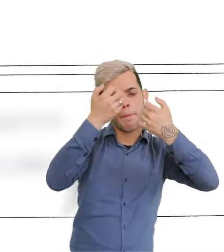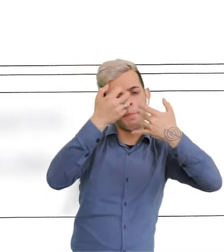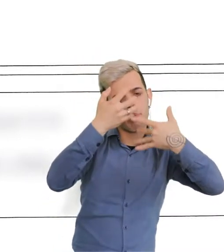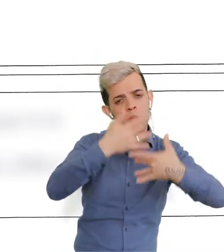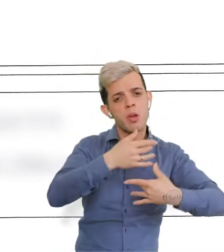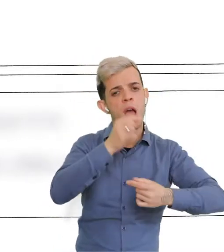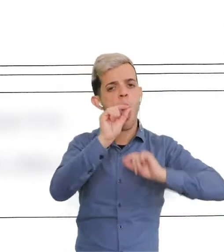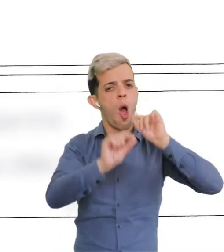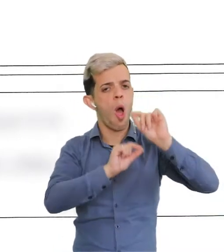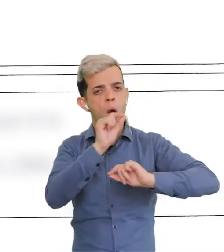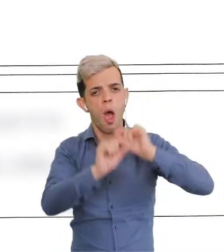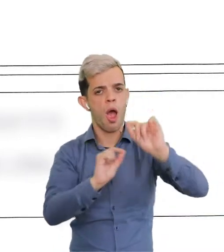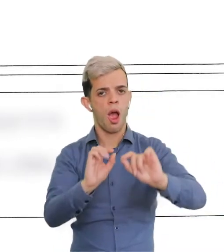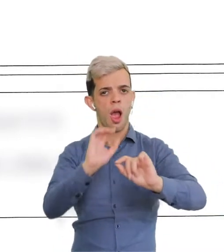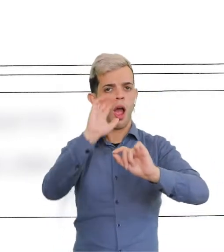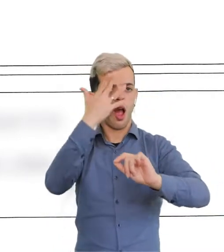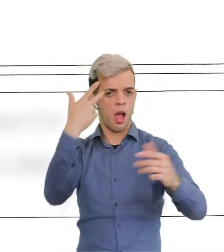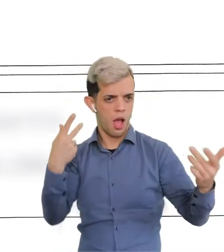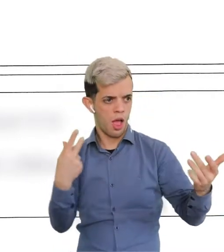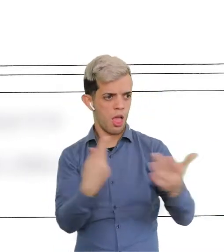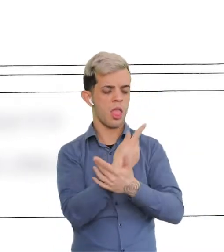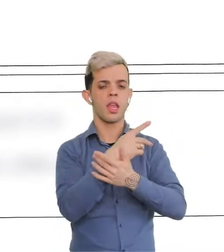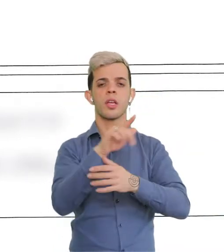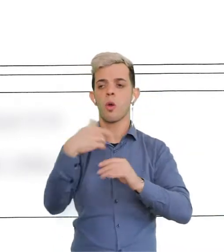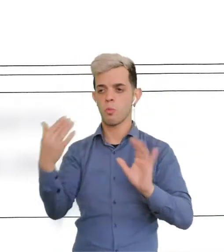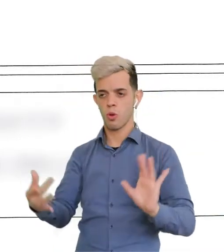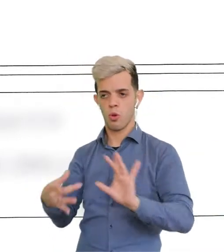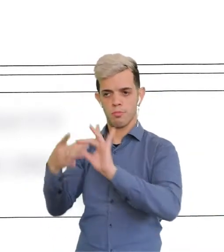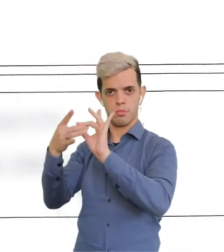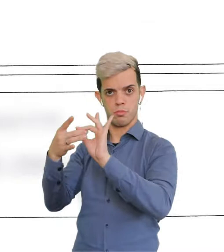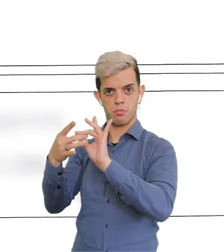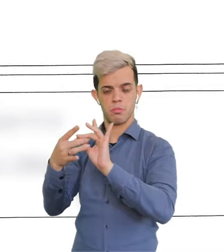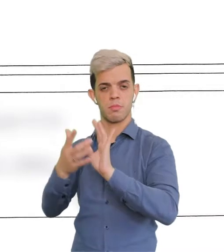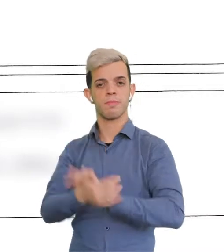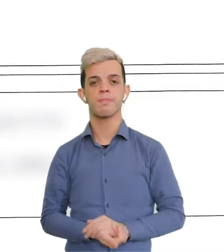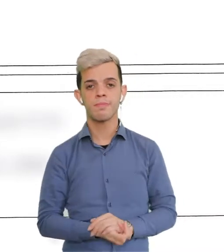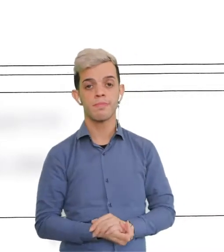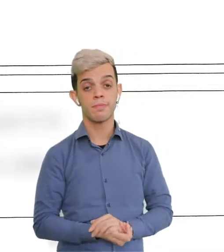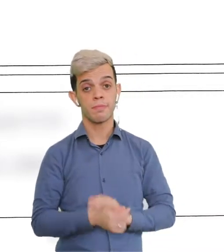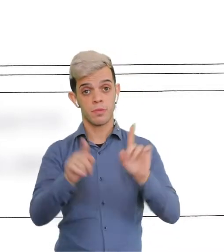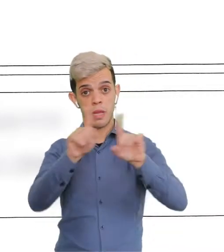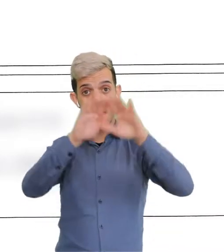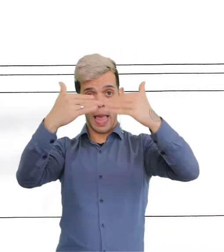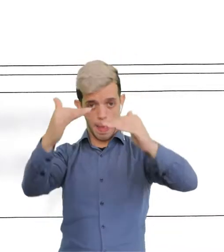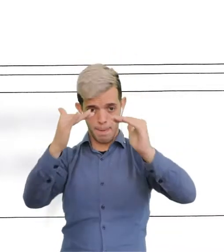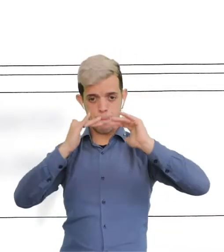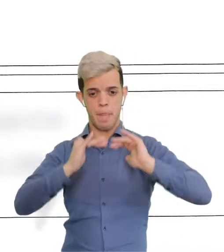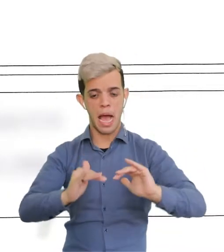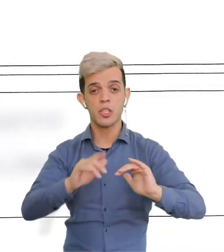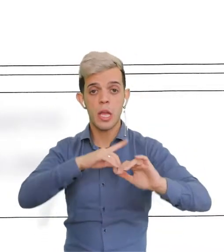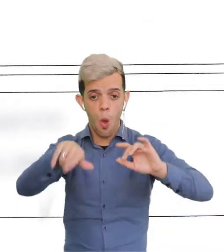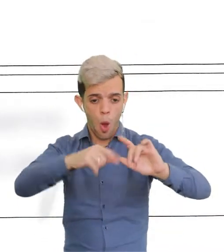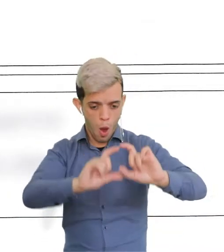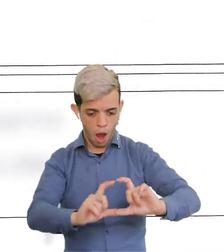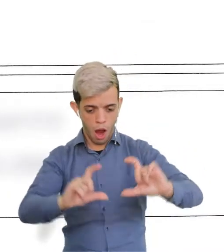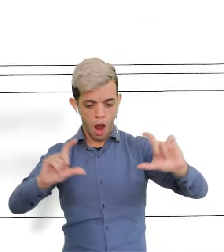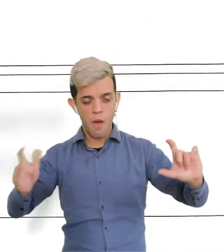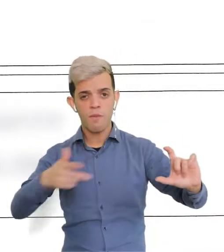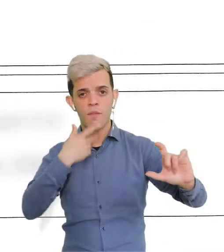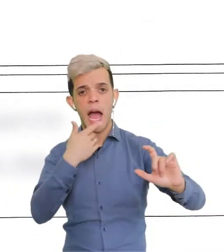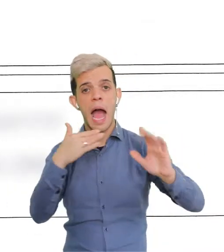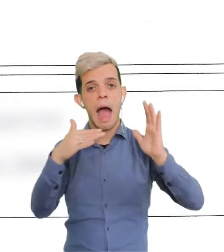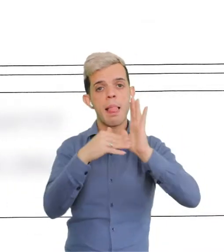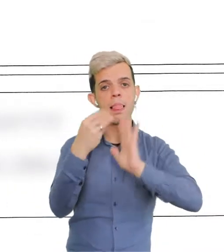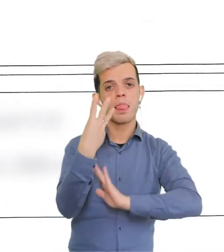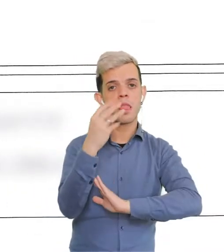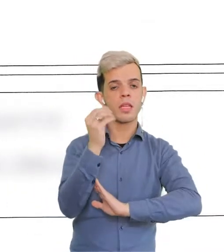especificando onde essa infração se enquadra na legislação. Então, abaixo tem um campo que